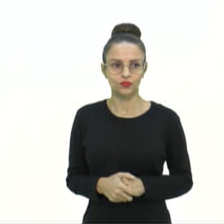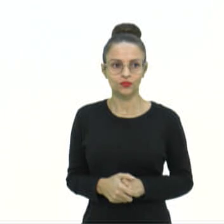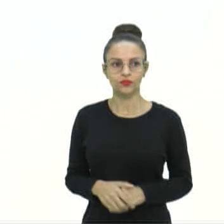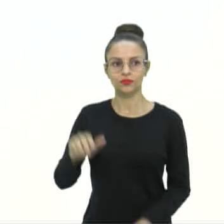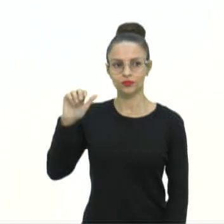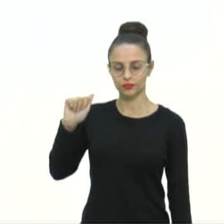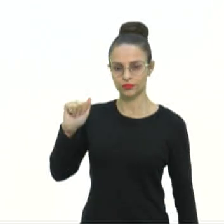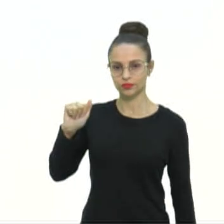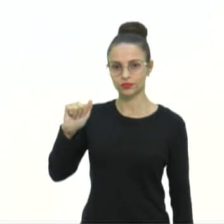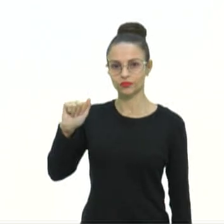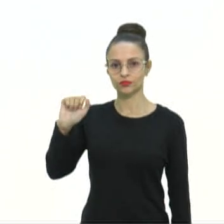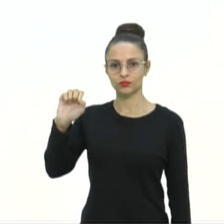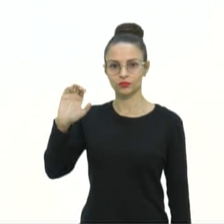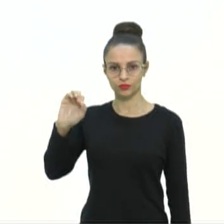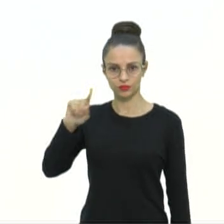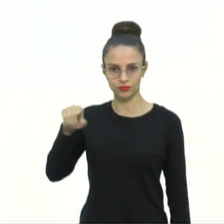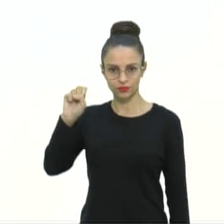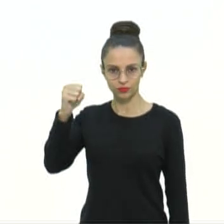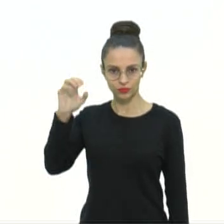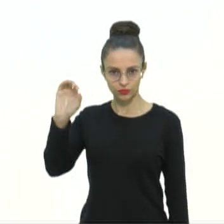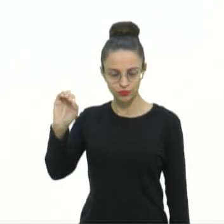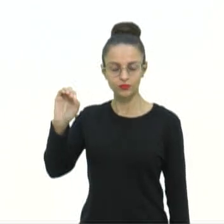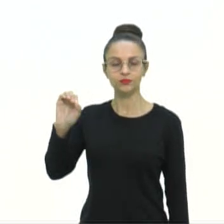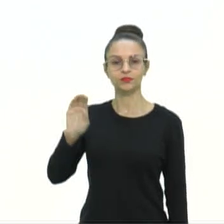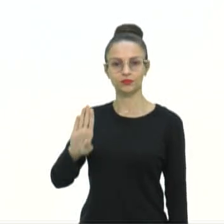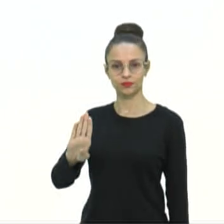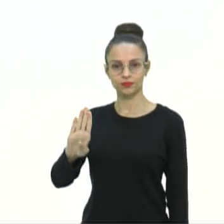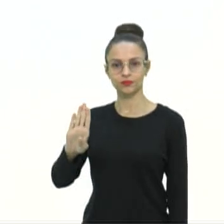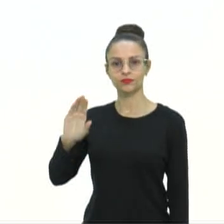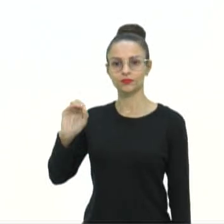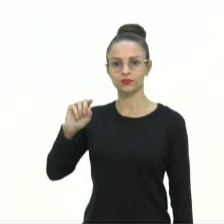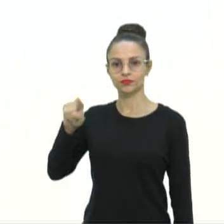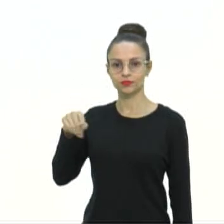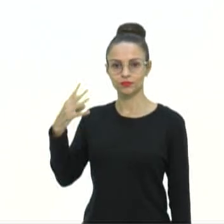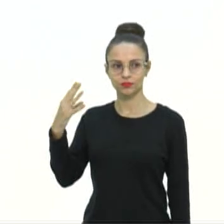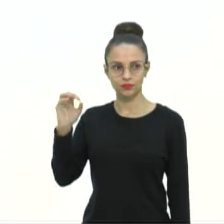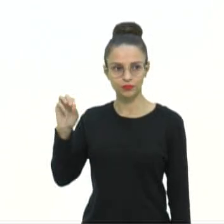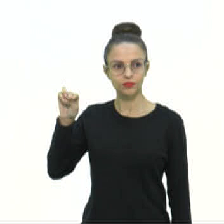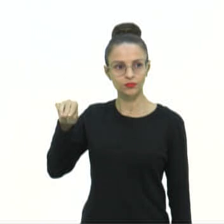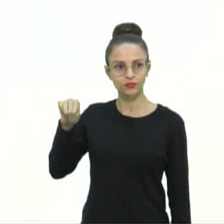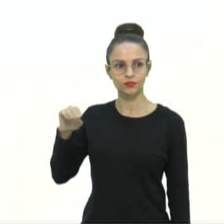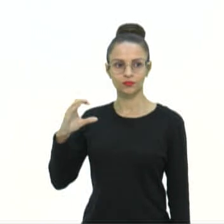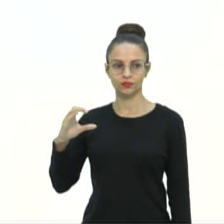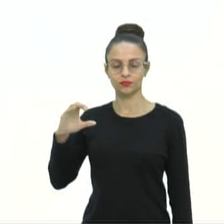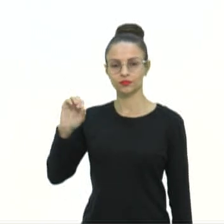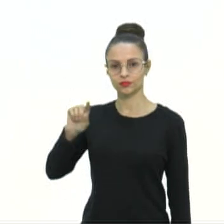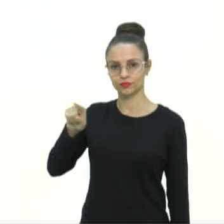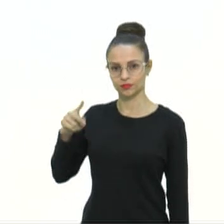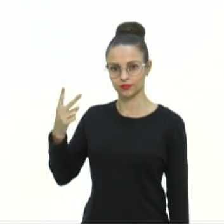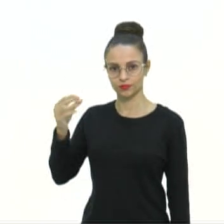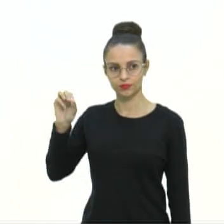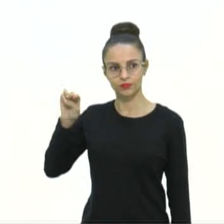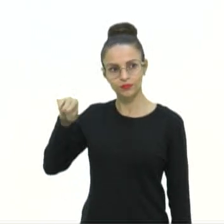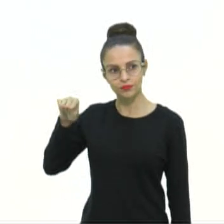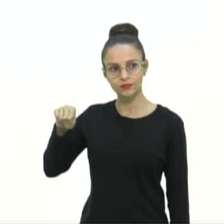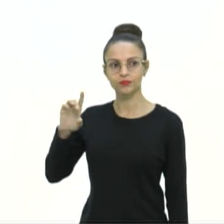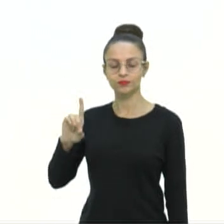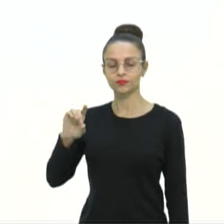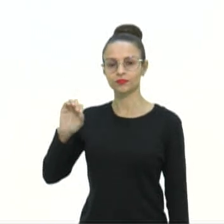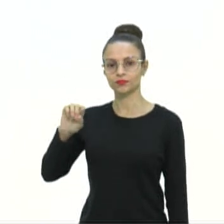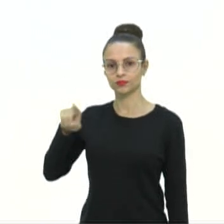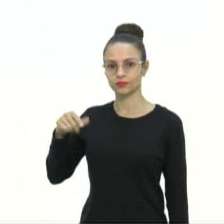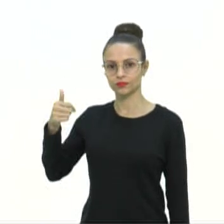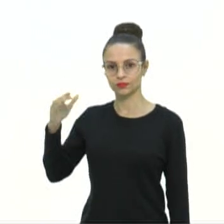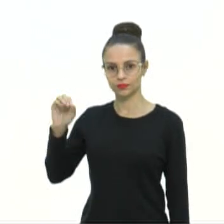item A, 0,80 de metros, B, 0,40 de metros, item C, 0,20 de metros, item